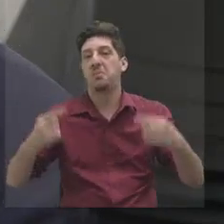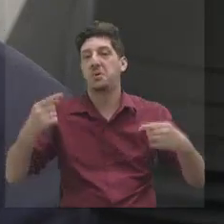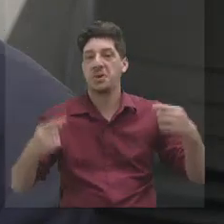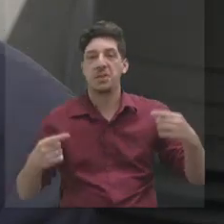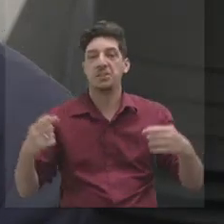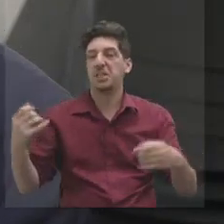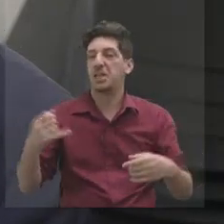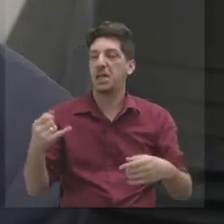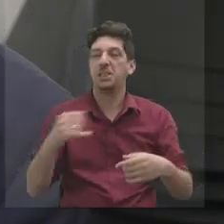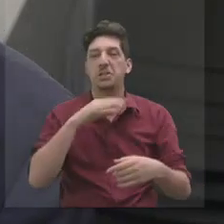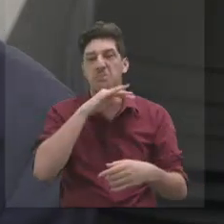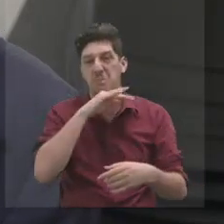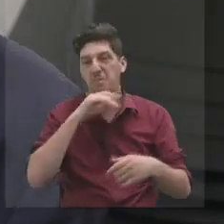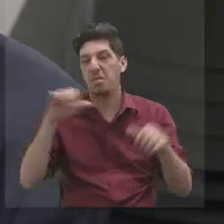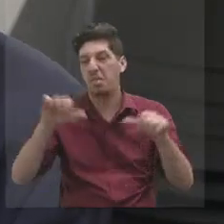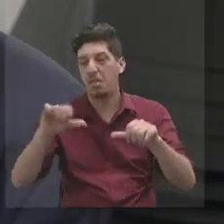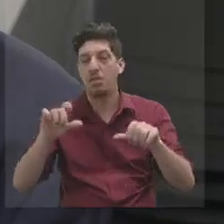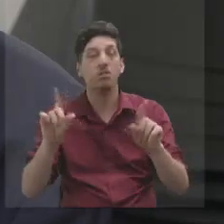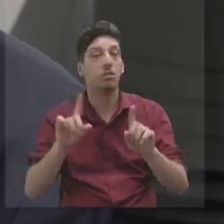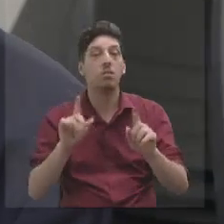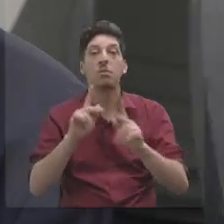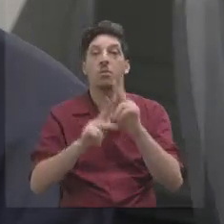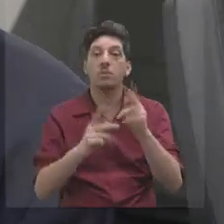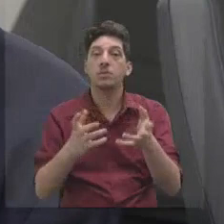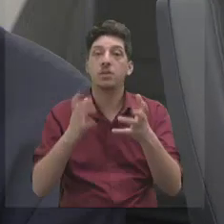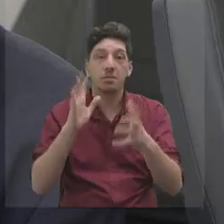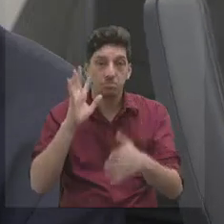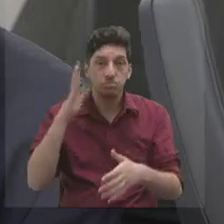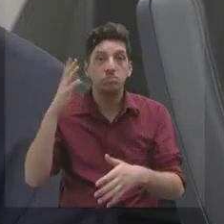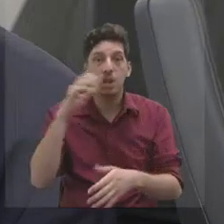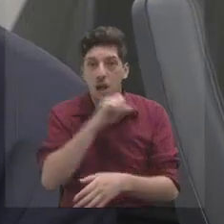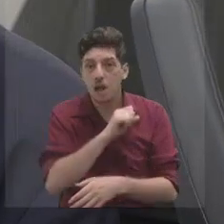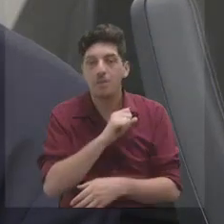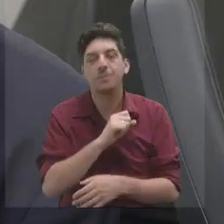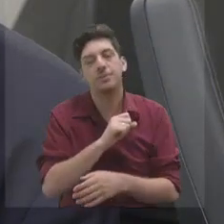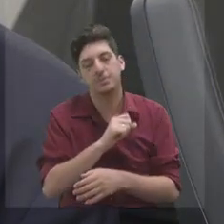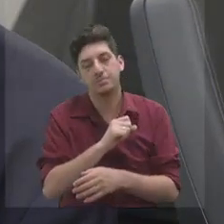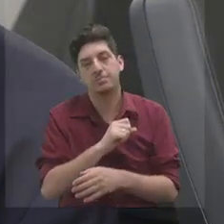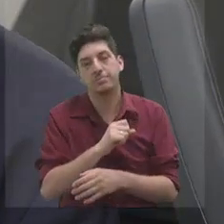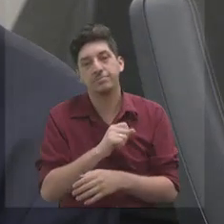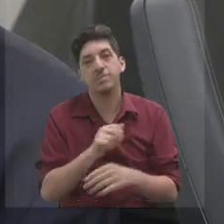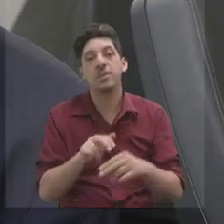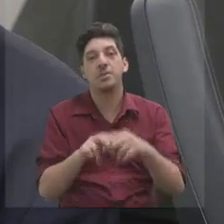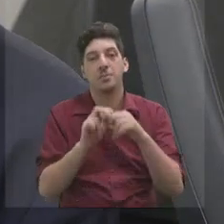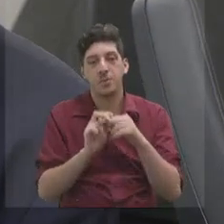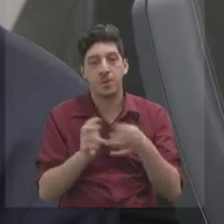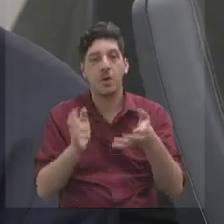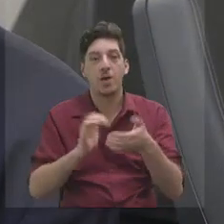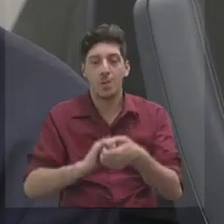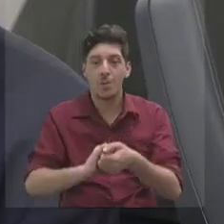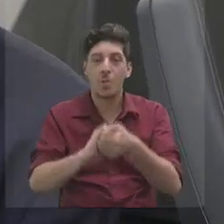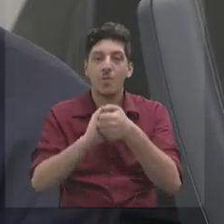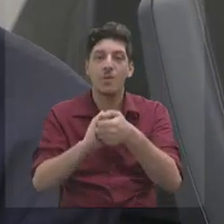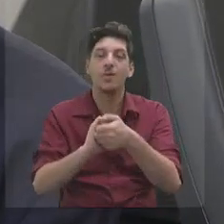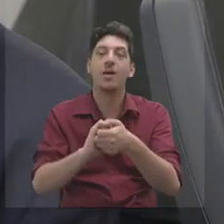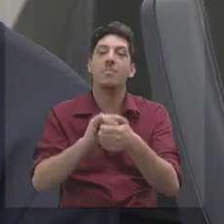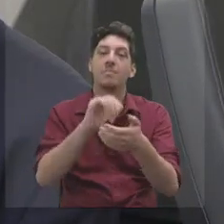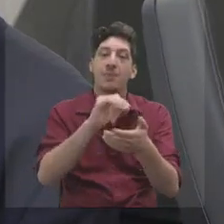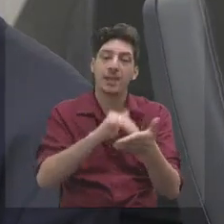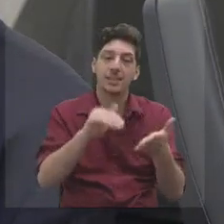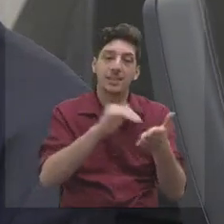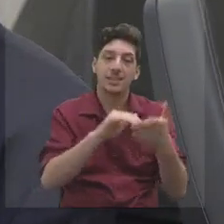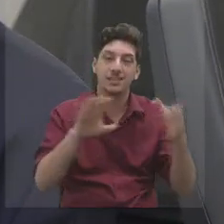espera soluções mais rápidas e É nesse sentido que eu quero cumprimentar a secretaria